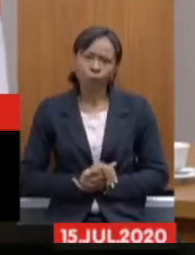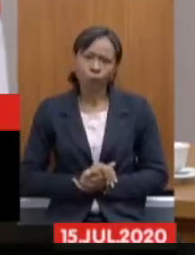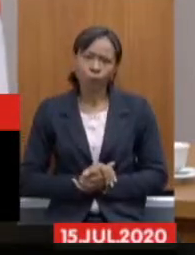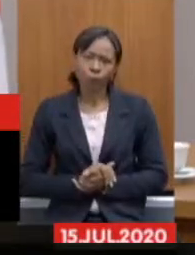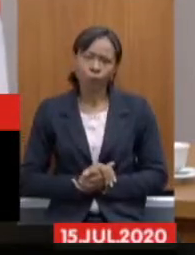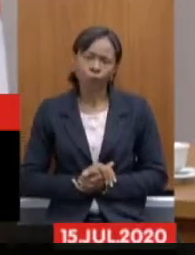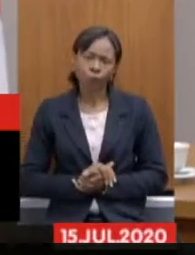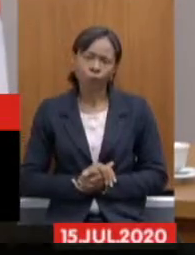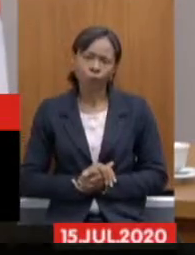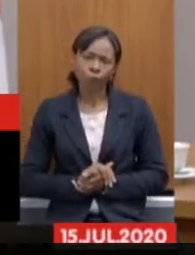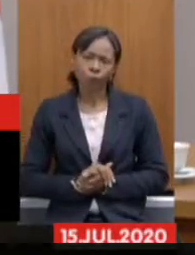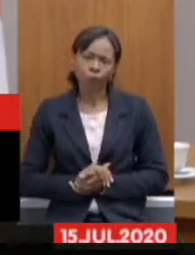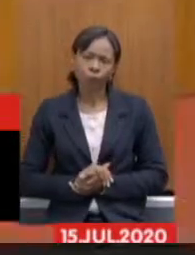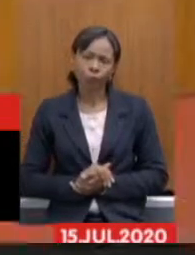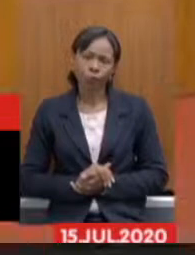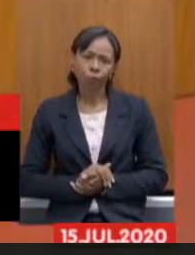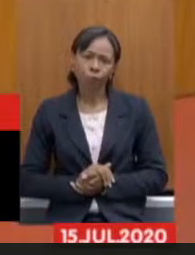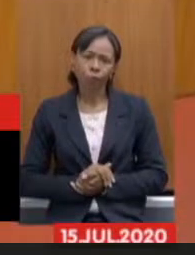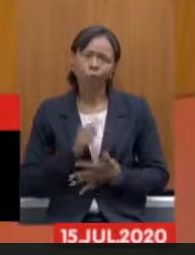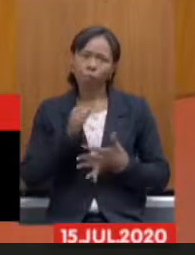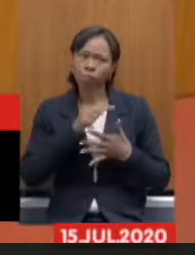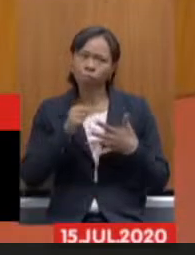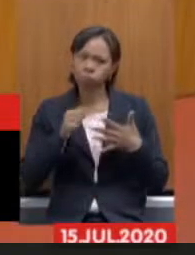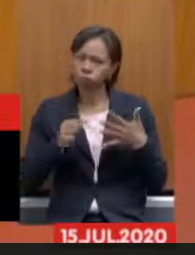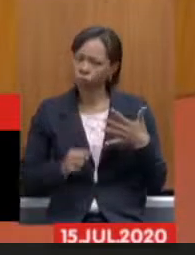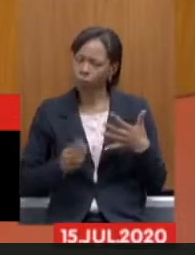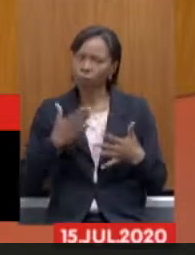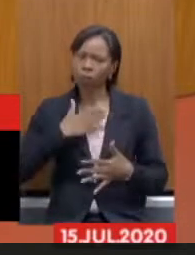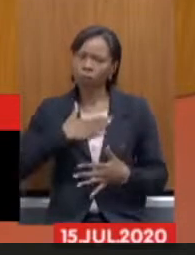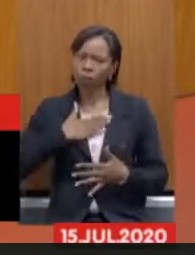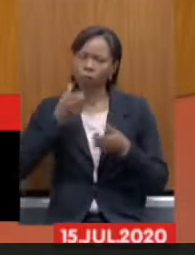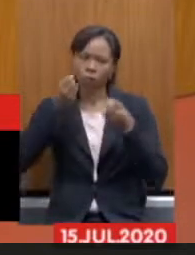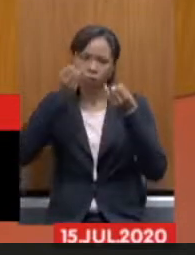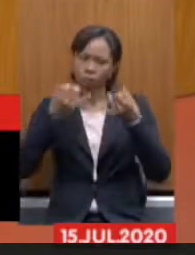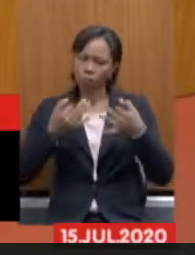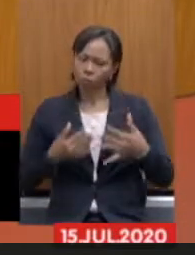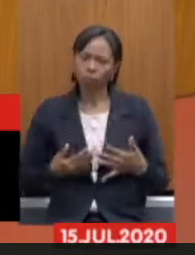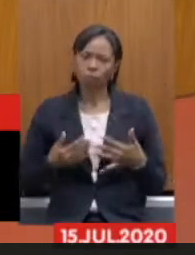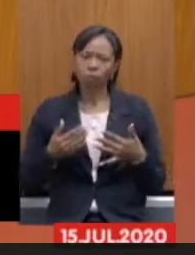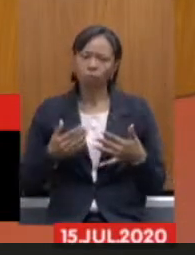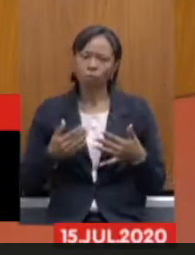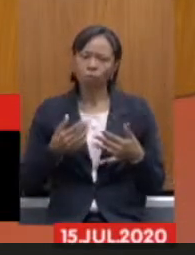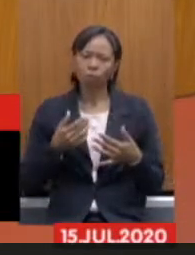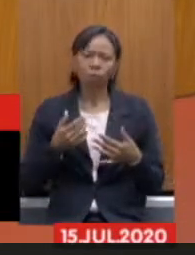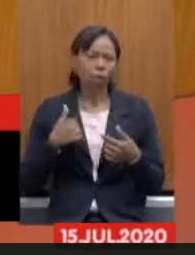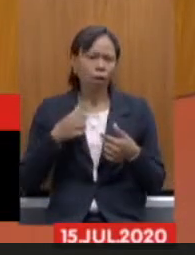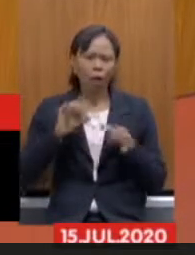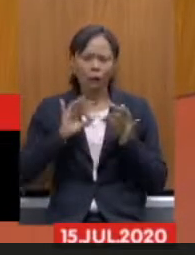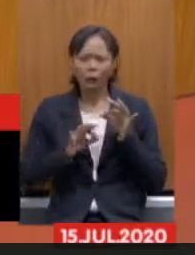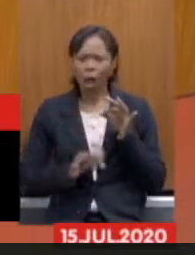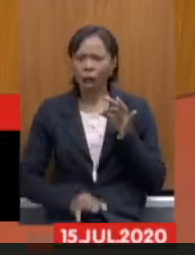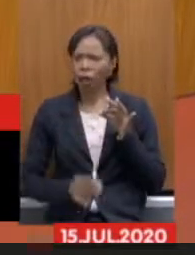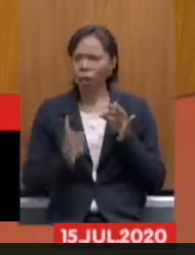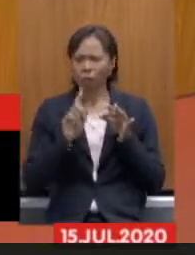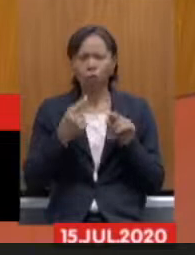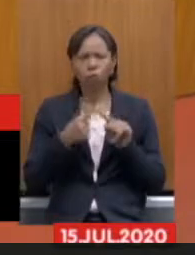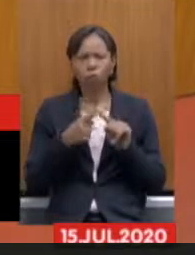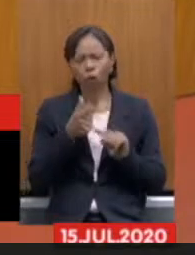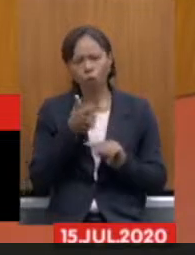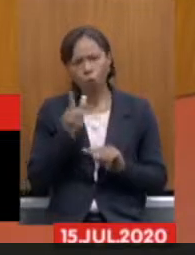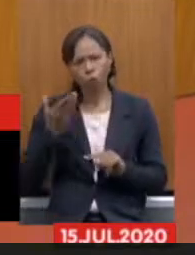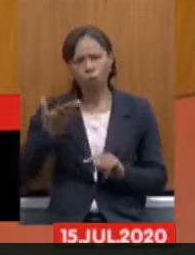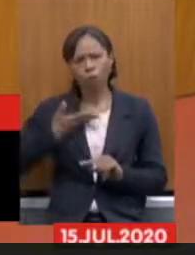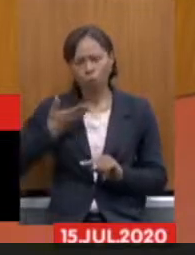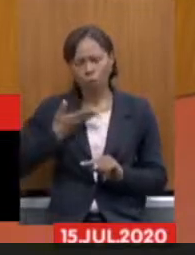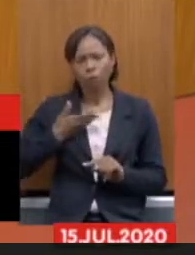é bom são essas as minhas considerações eu não vou me prolongar muito porque eu da ter os colegas